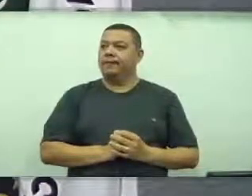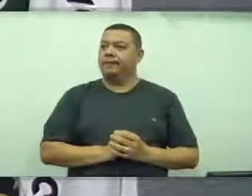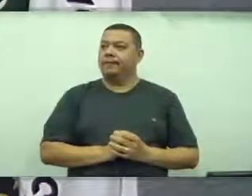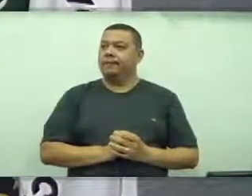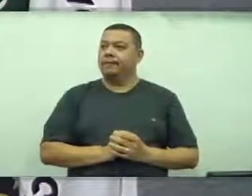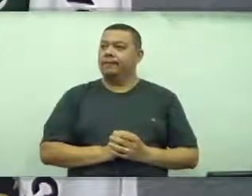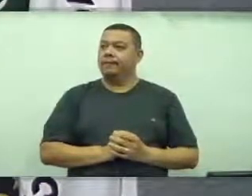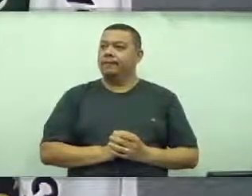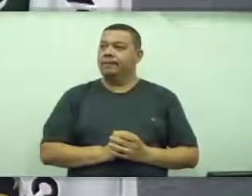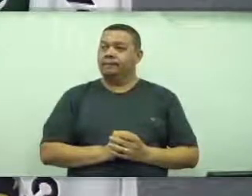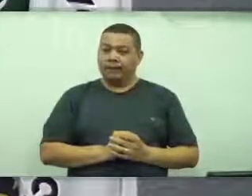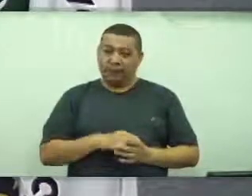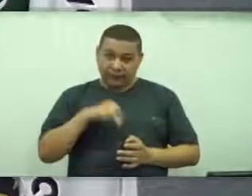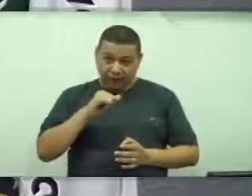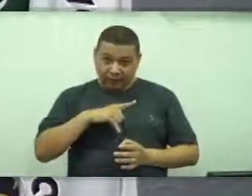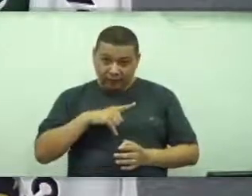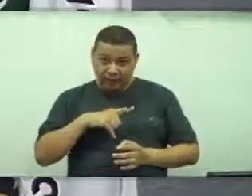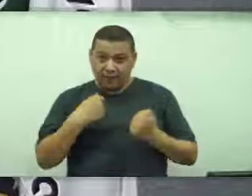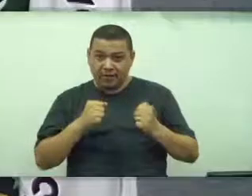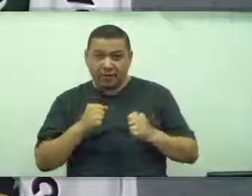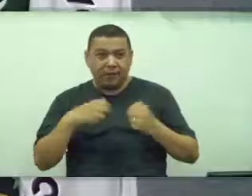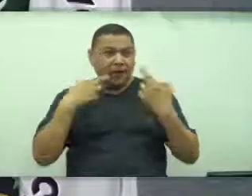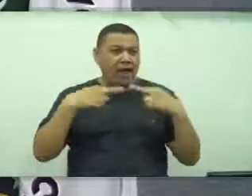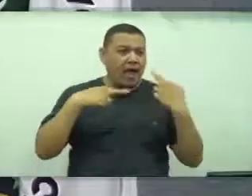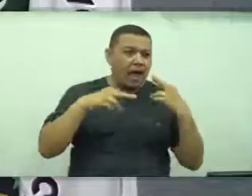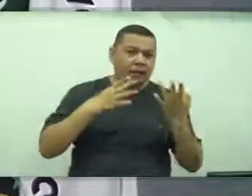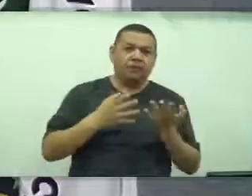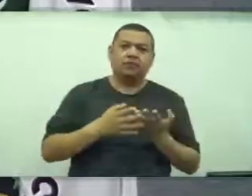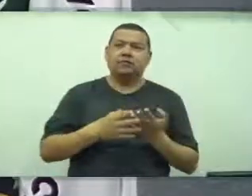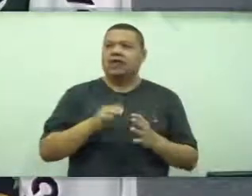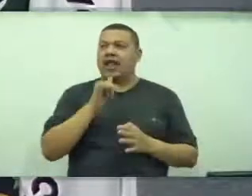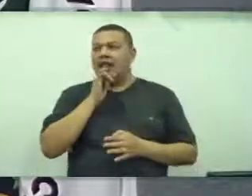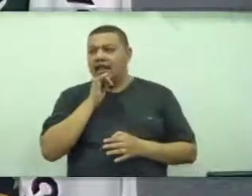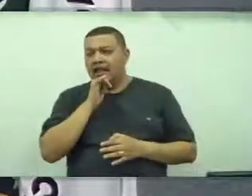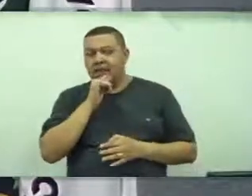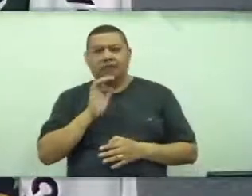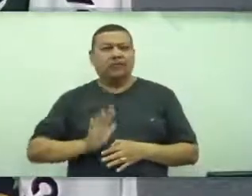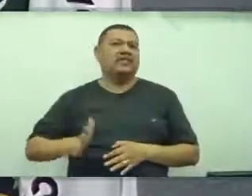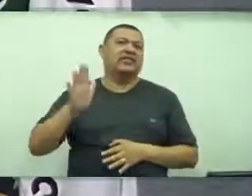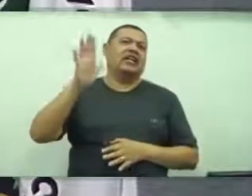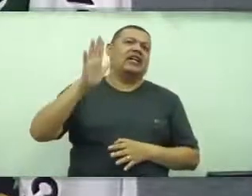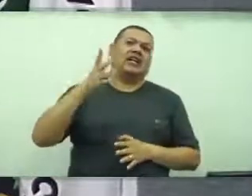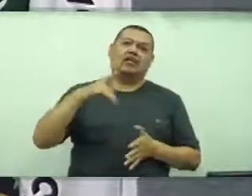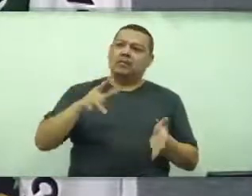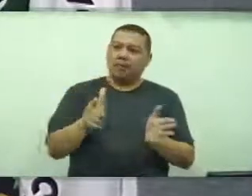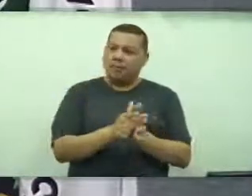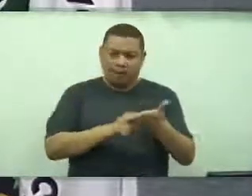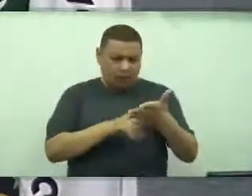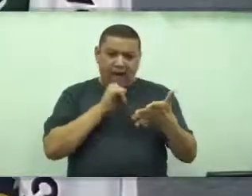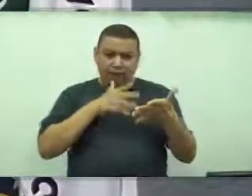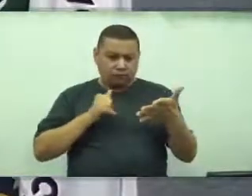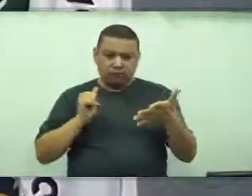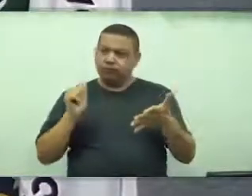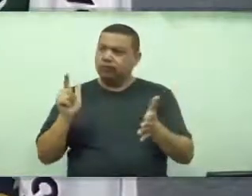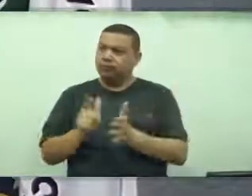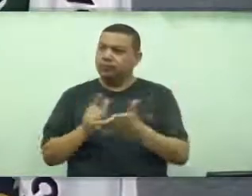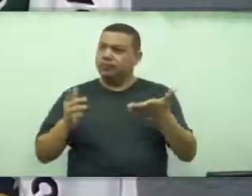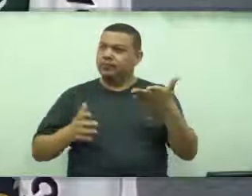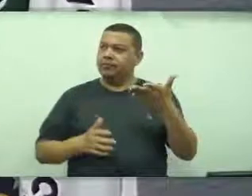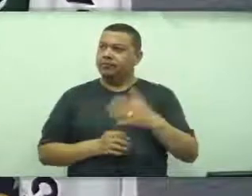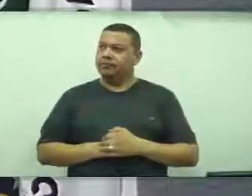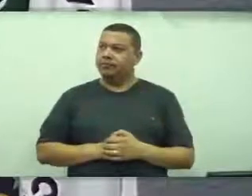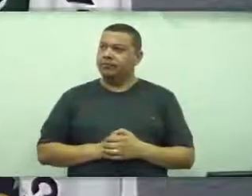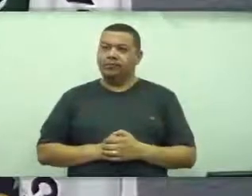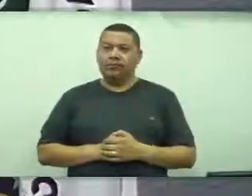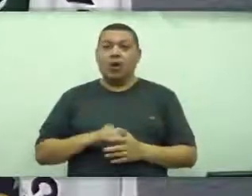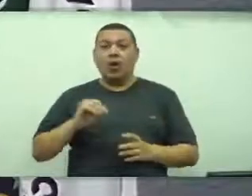Da mais simples reclamação pelo valor que vem no talão de água, lá no final que seja um pedido de